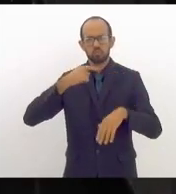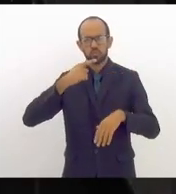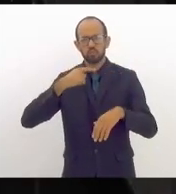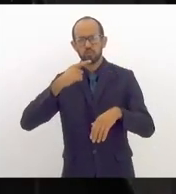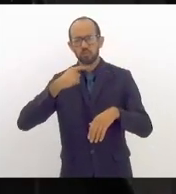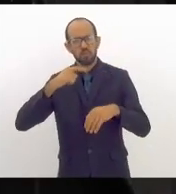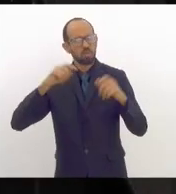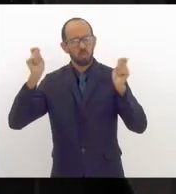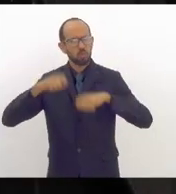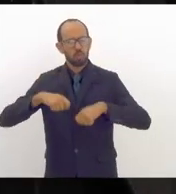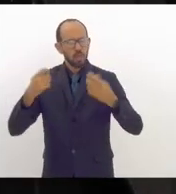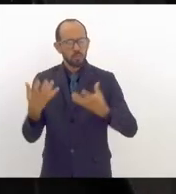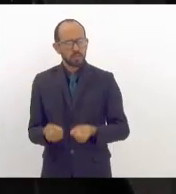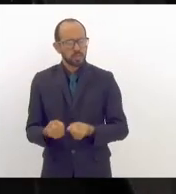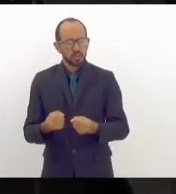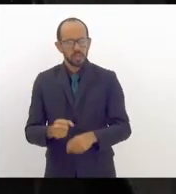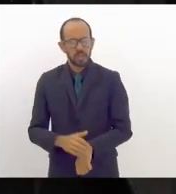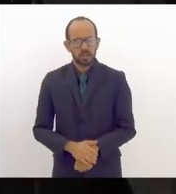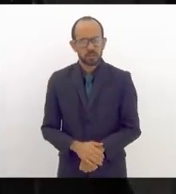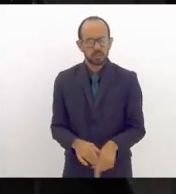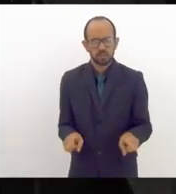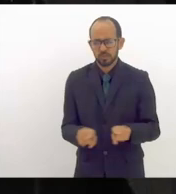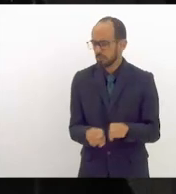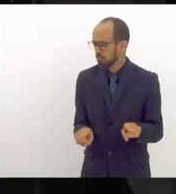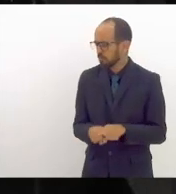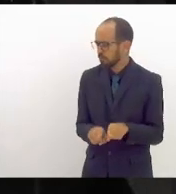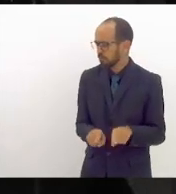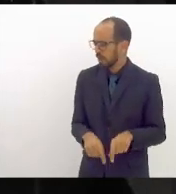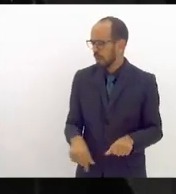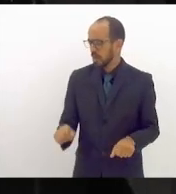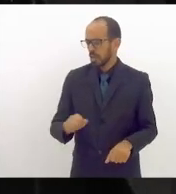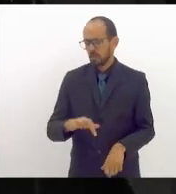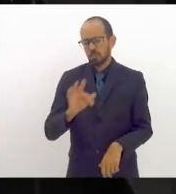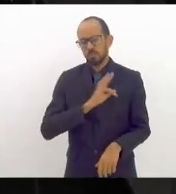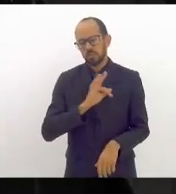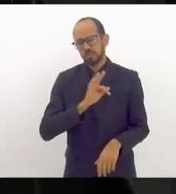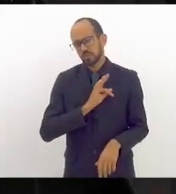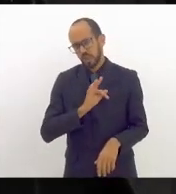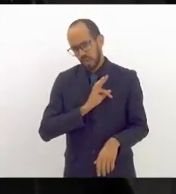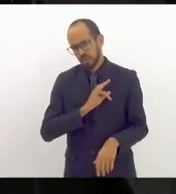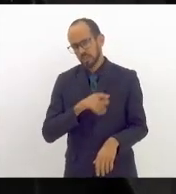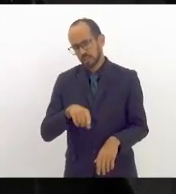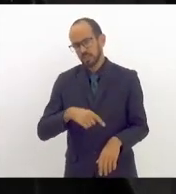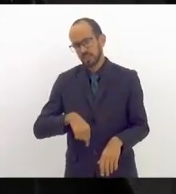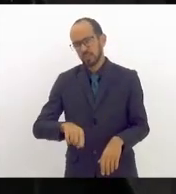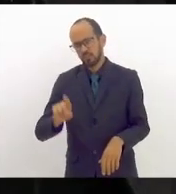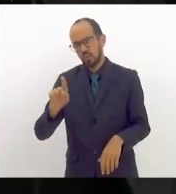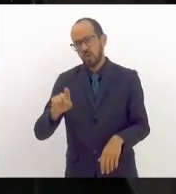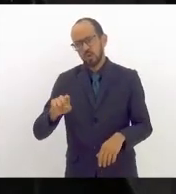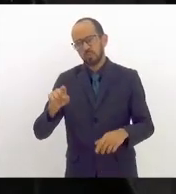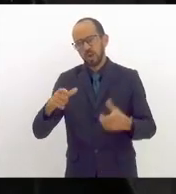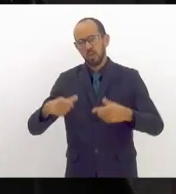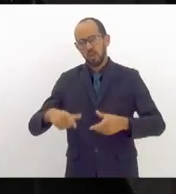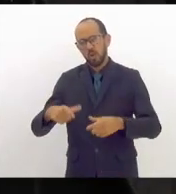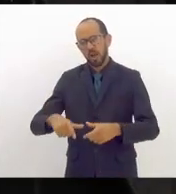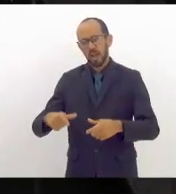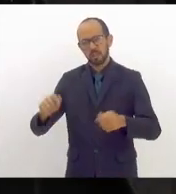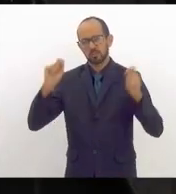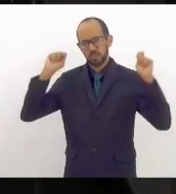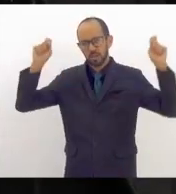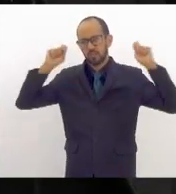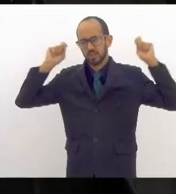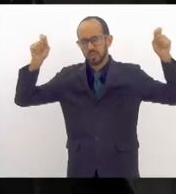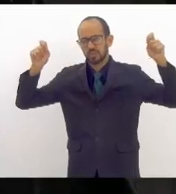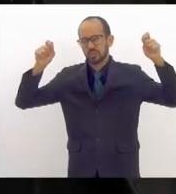inaceitável mas ainda a gente que se dirigiram a locais de manifestação para dizer